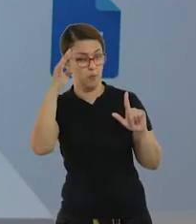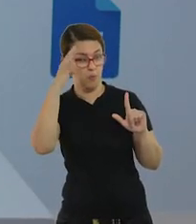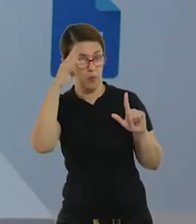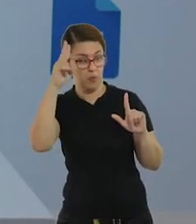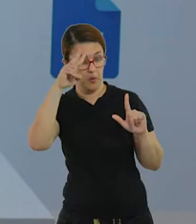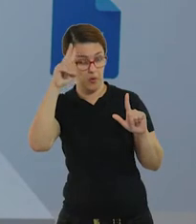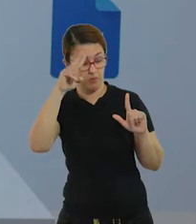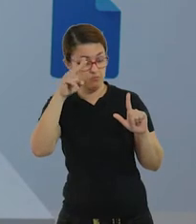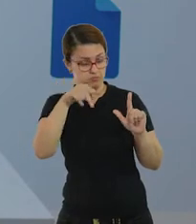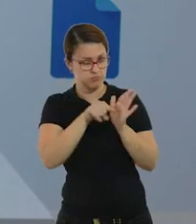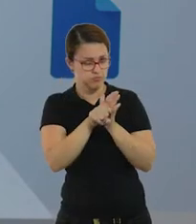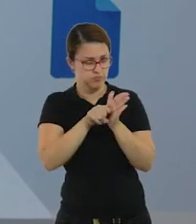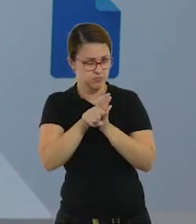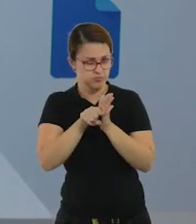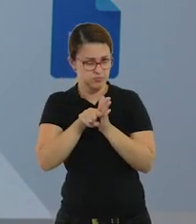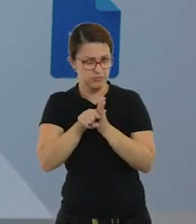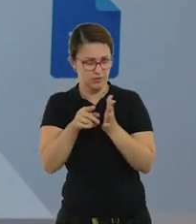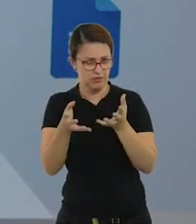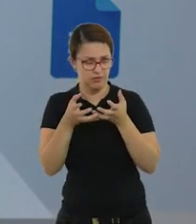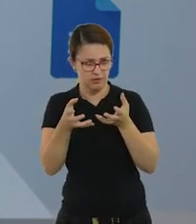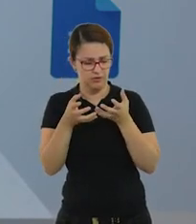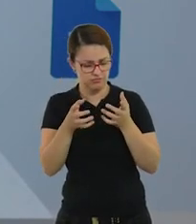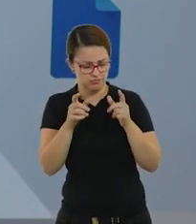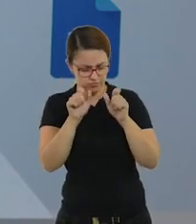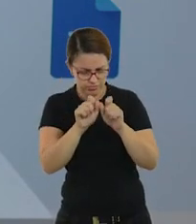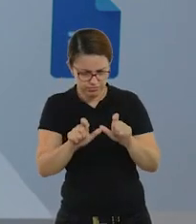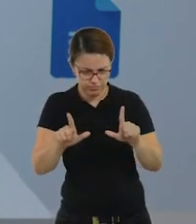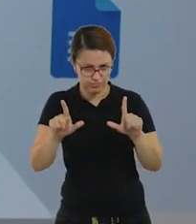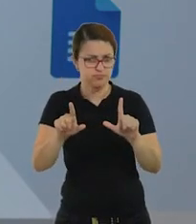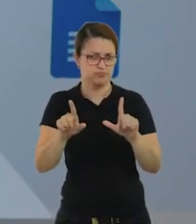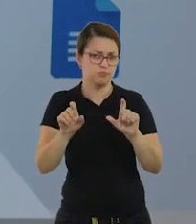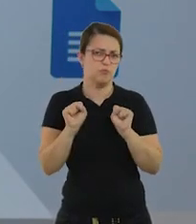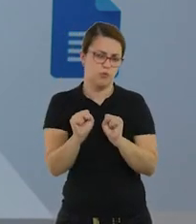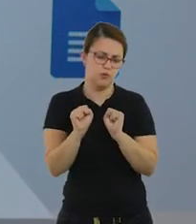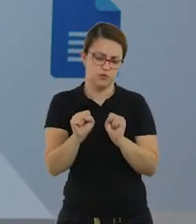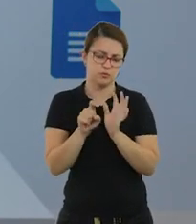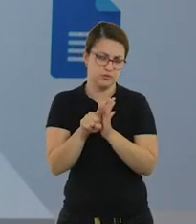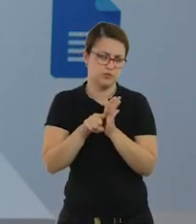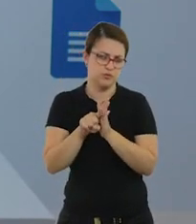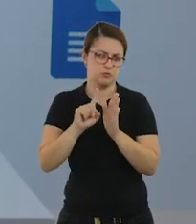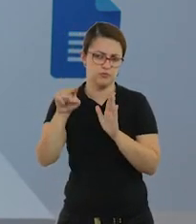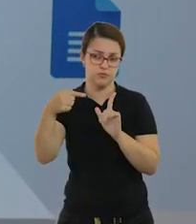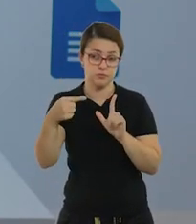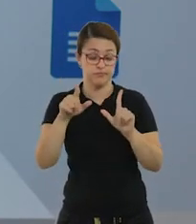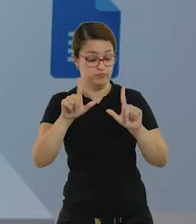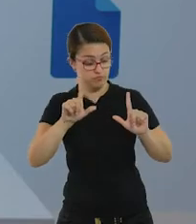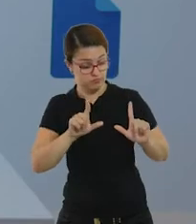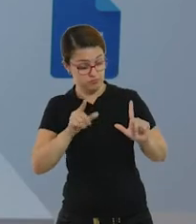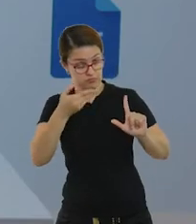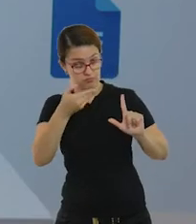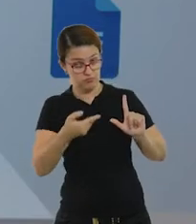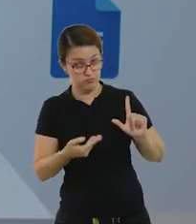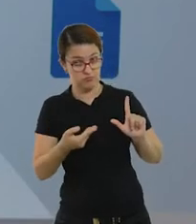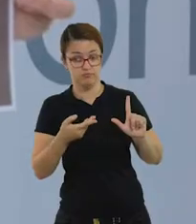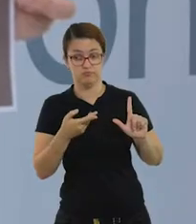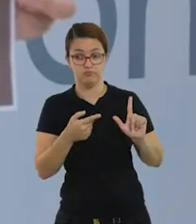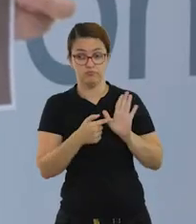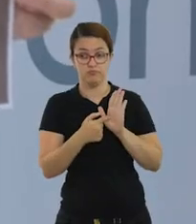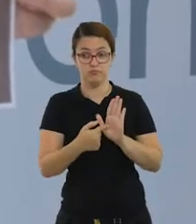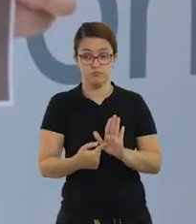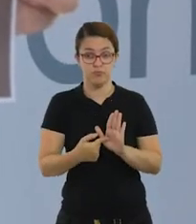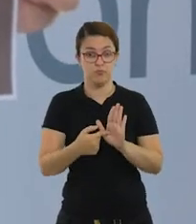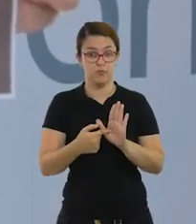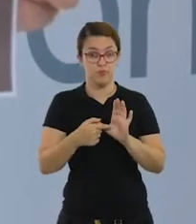sobre ela para ver melhor, né, a imagem bonitinho, vocês podem ficar à vontade. Nessa obra aqui, ó, ele